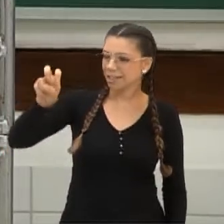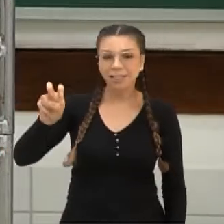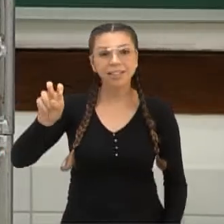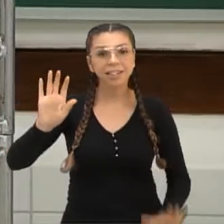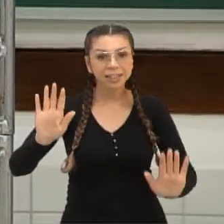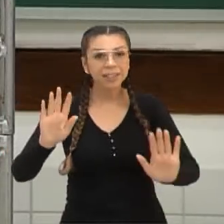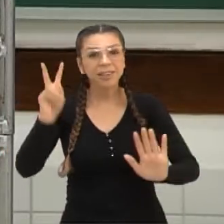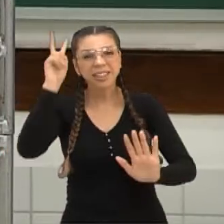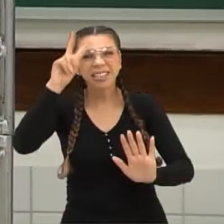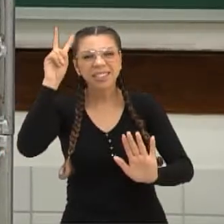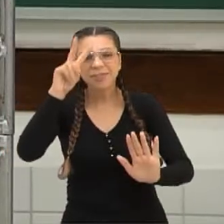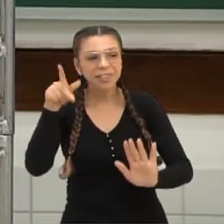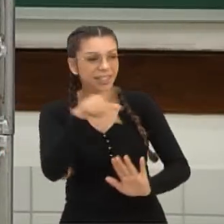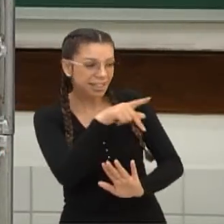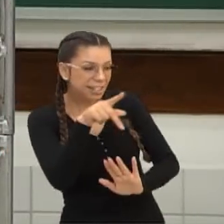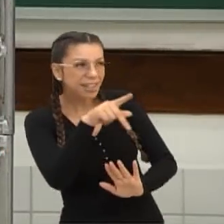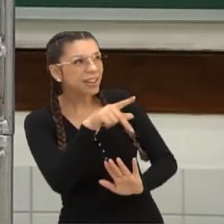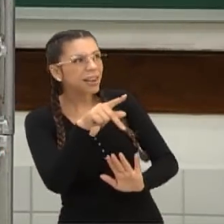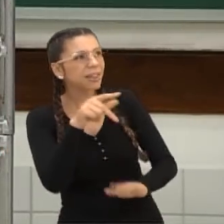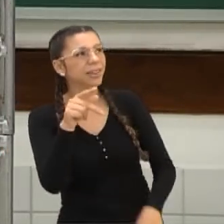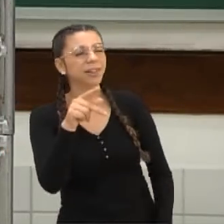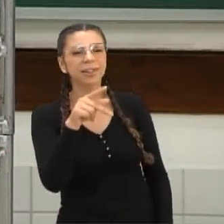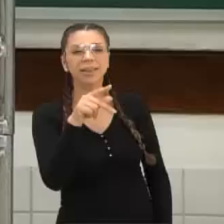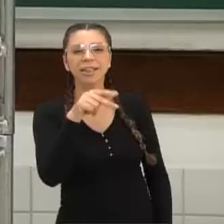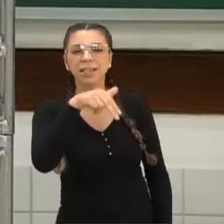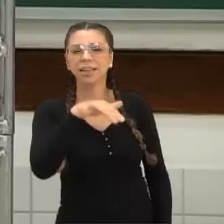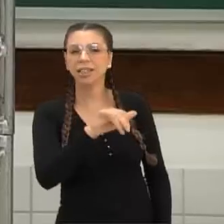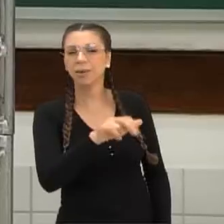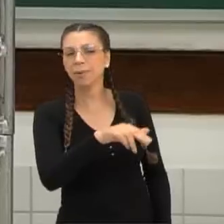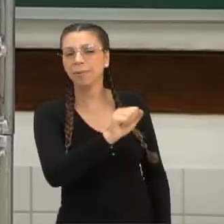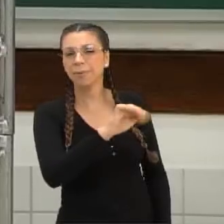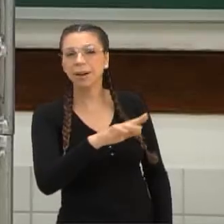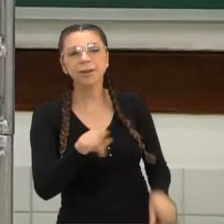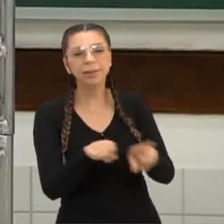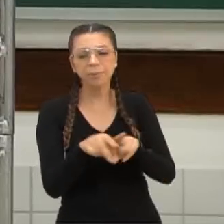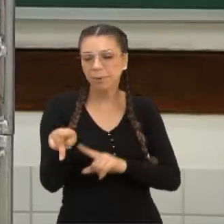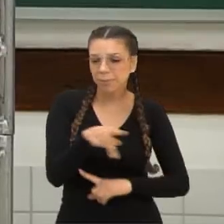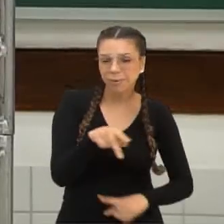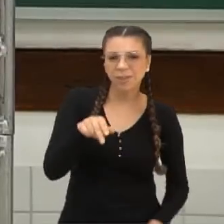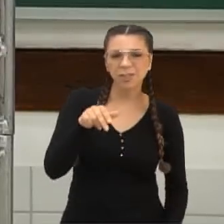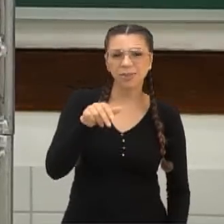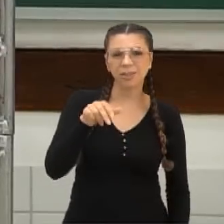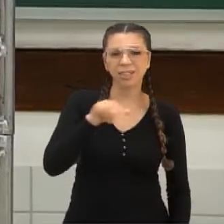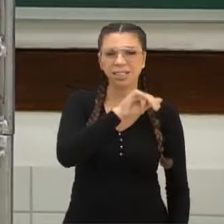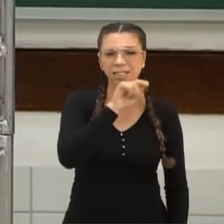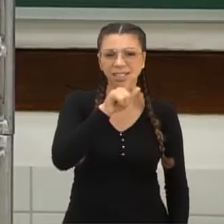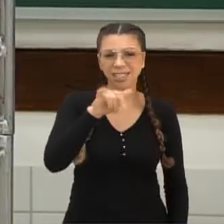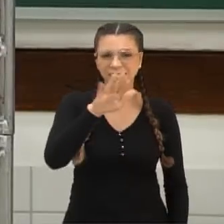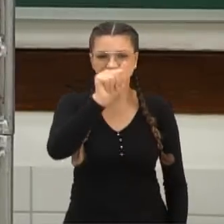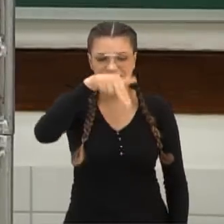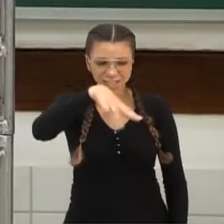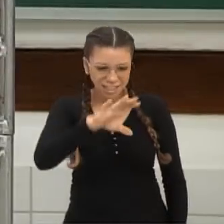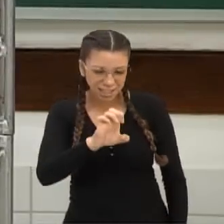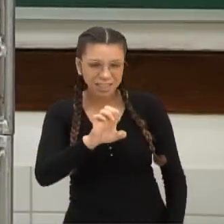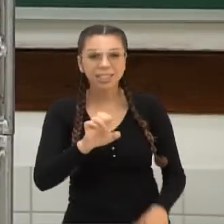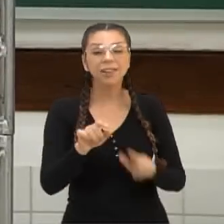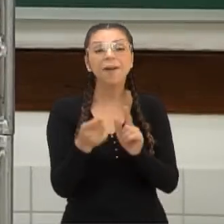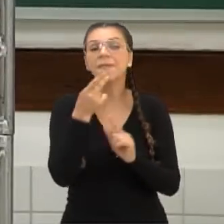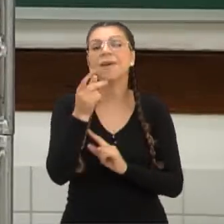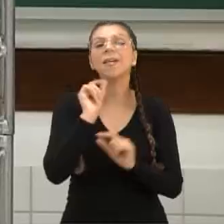professora Neumar e da professora Giane. Lembra que elas falaram sobre porcentagem? Quando a gente fala